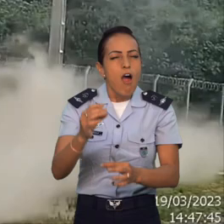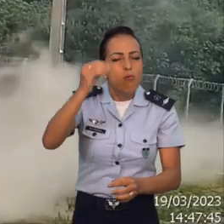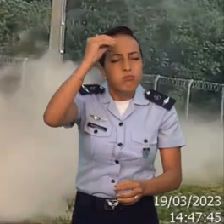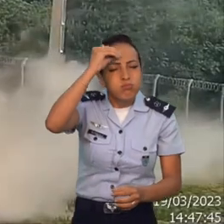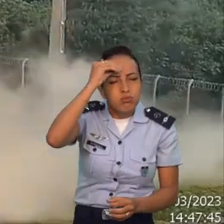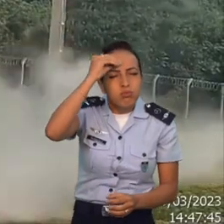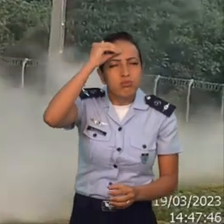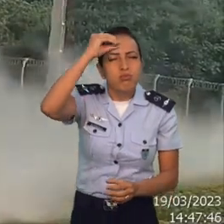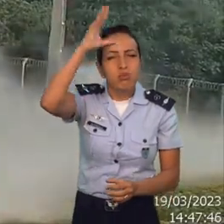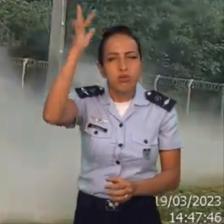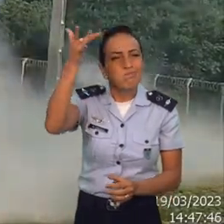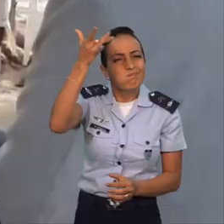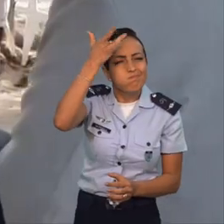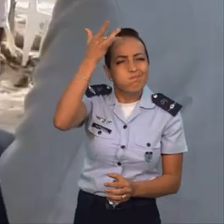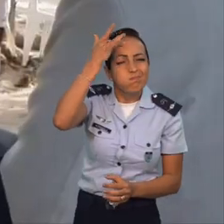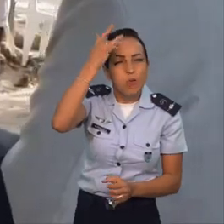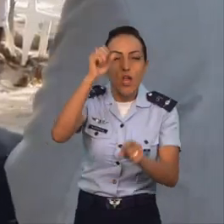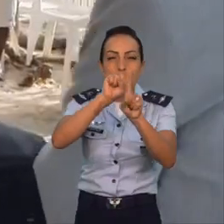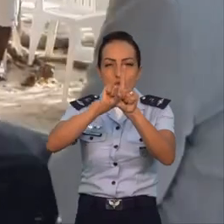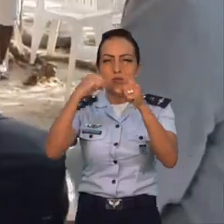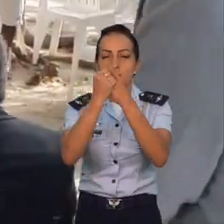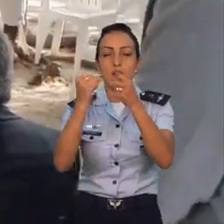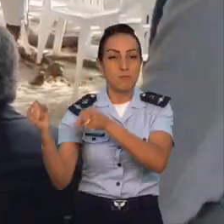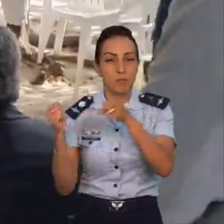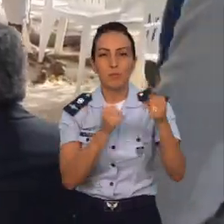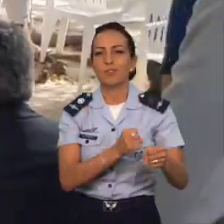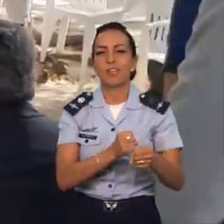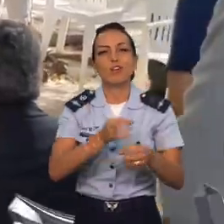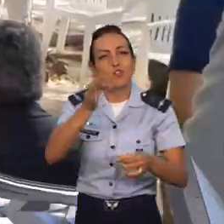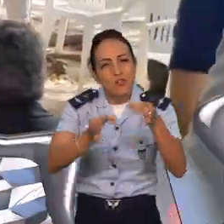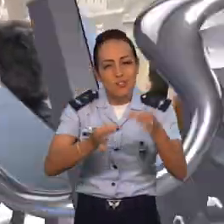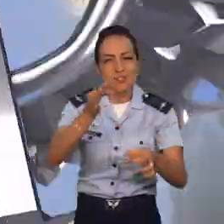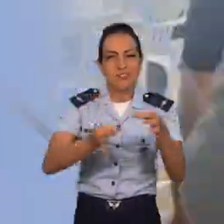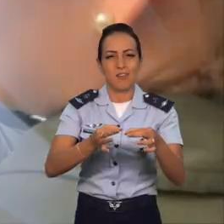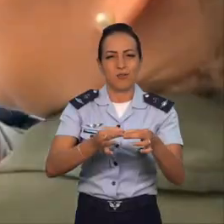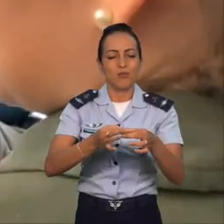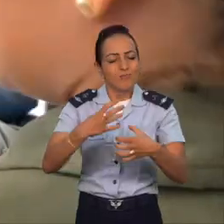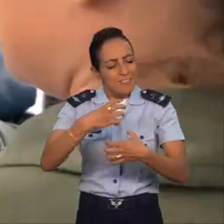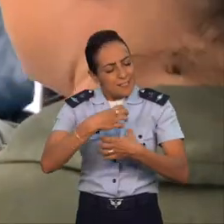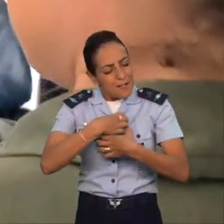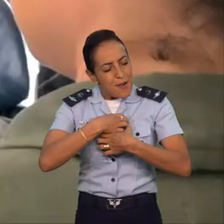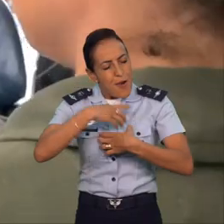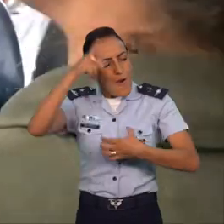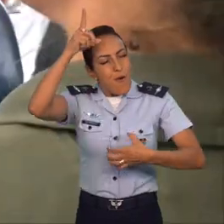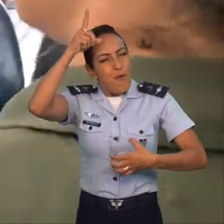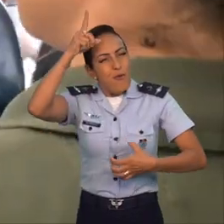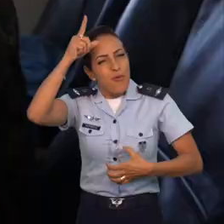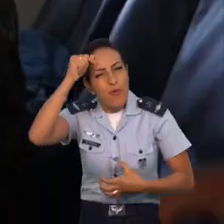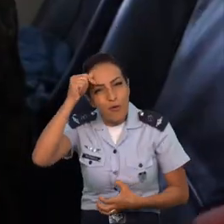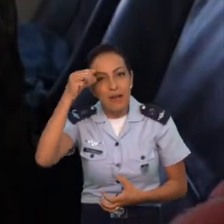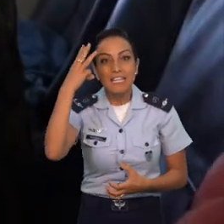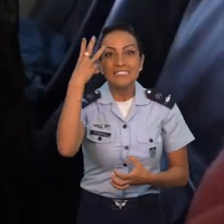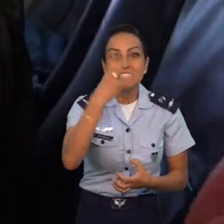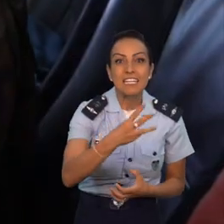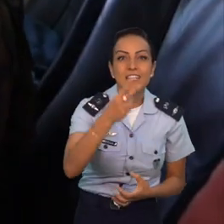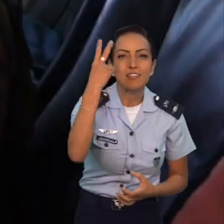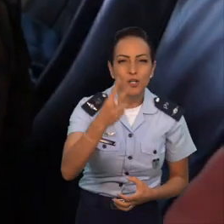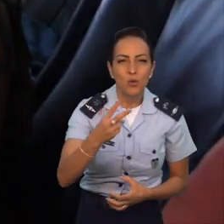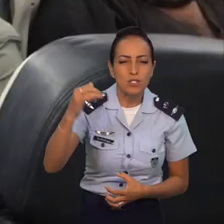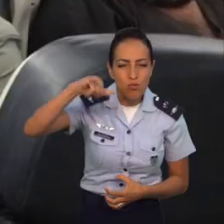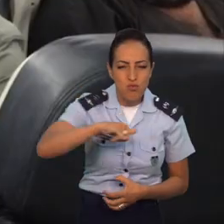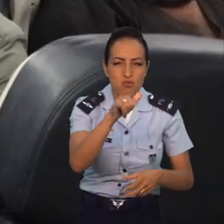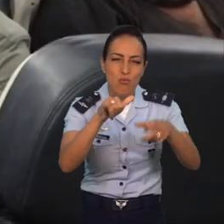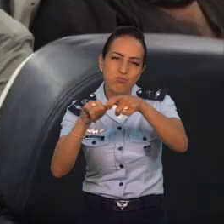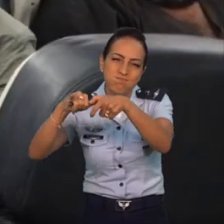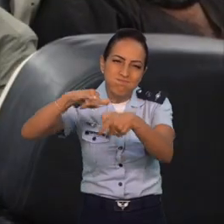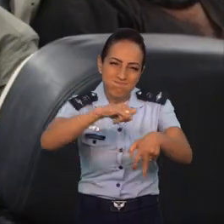na conscientização das questões sociais pelo Poder Judiciário. O sentimento é de alívio para 32